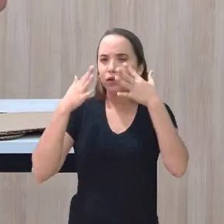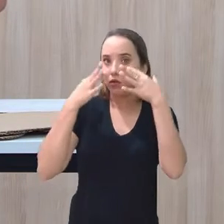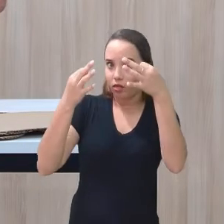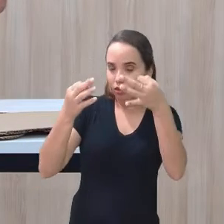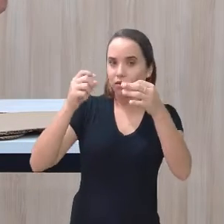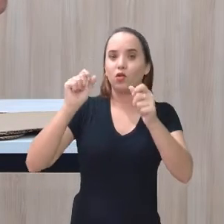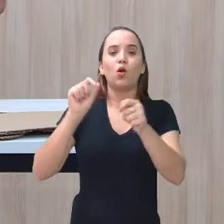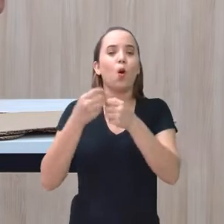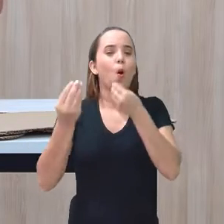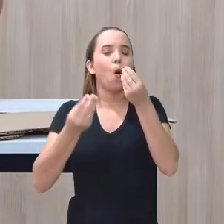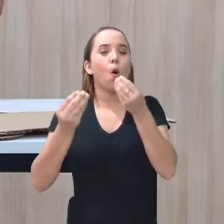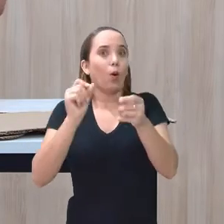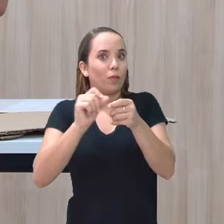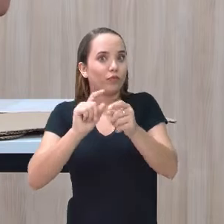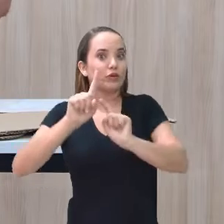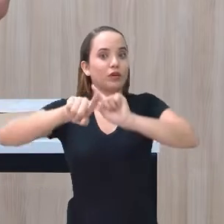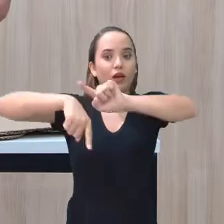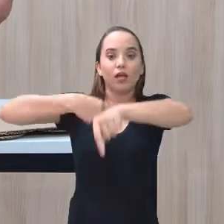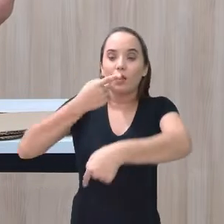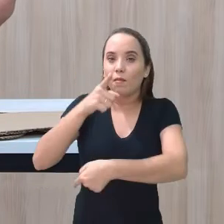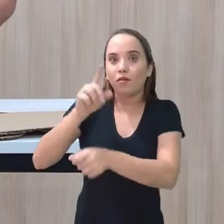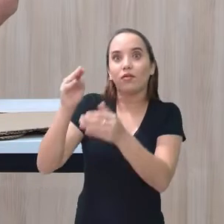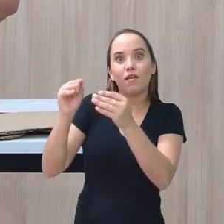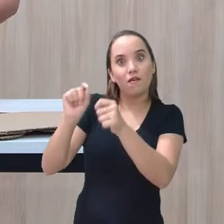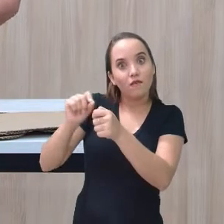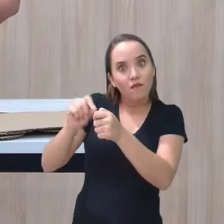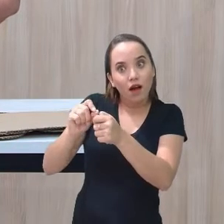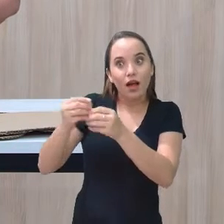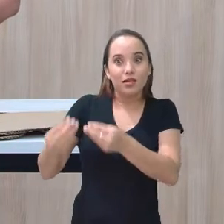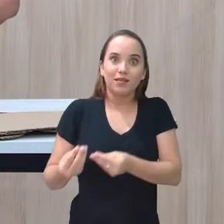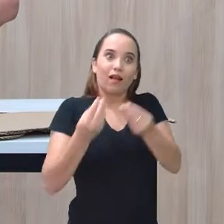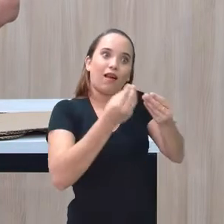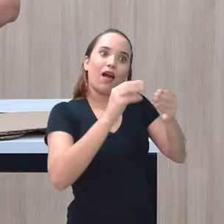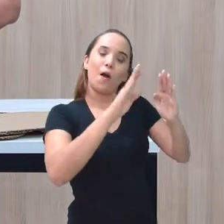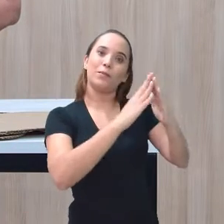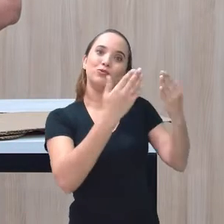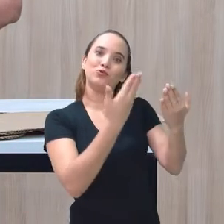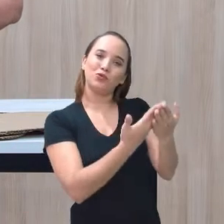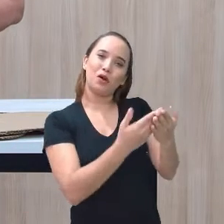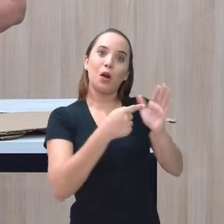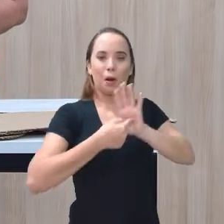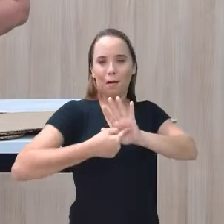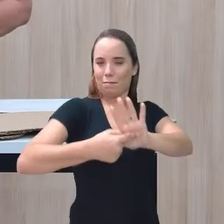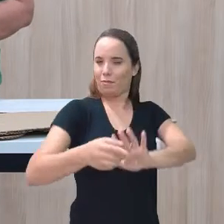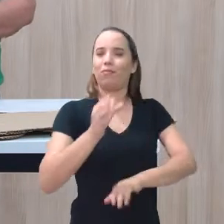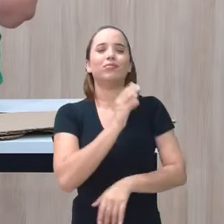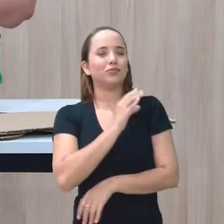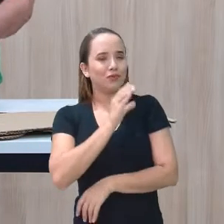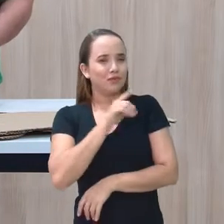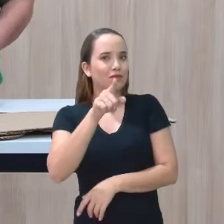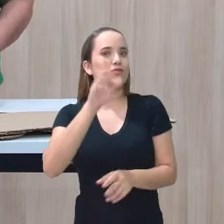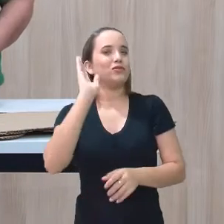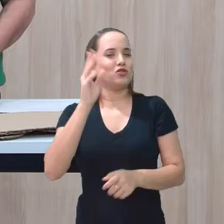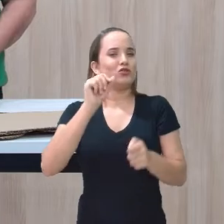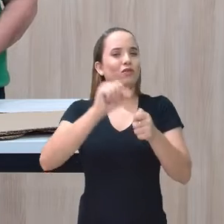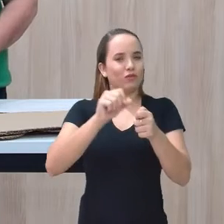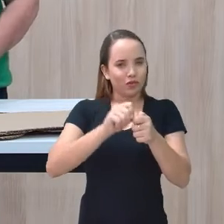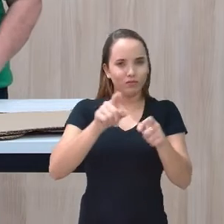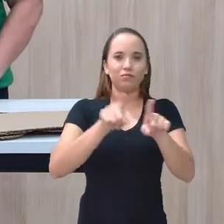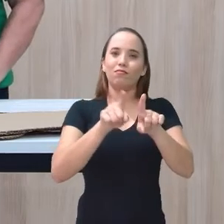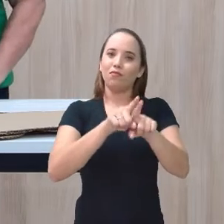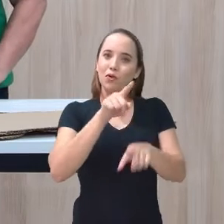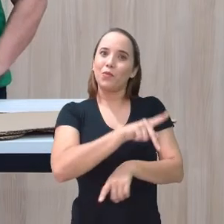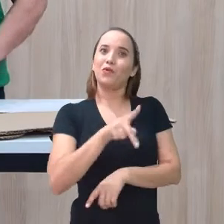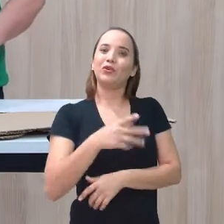vão conseguir fazer e leva para a escola. Mostra para os colegas que vocês conseguiram fazer, mostra também para o seu